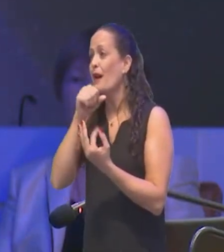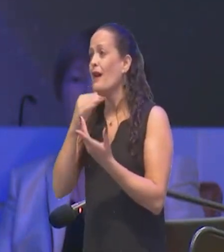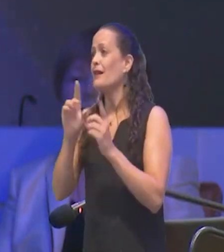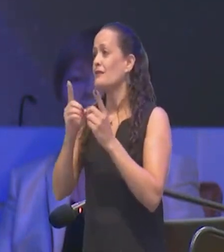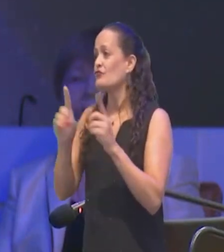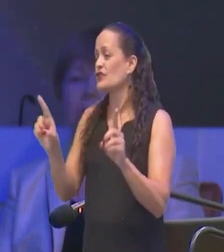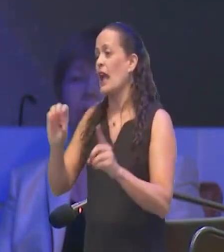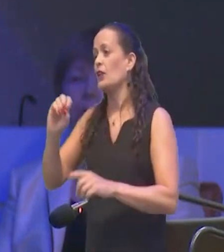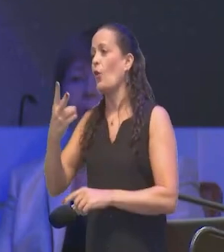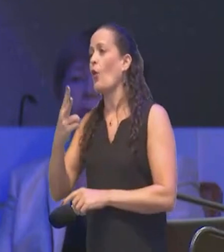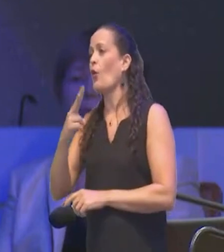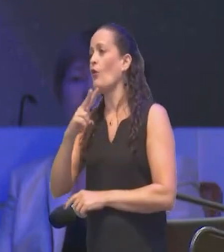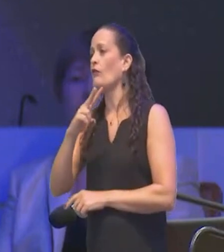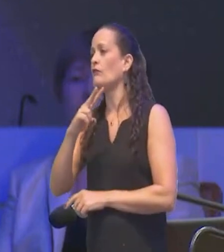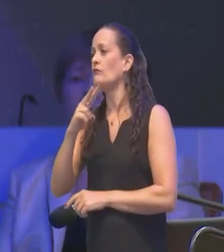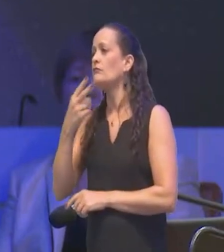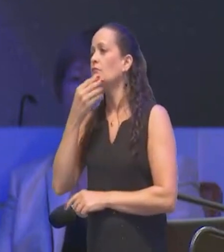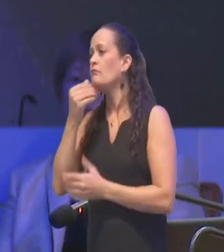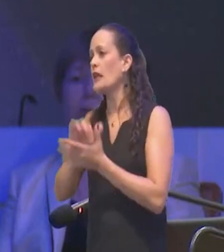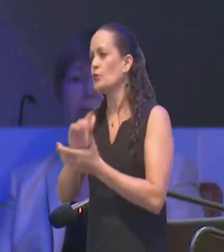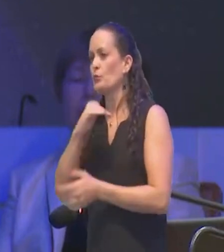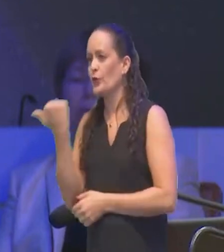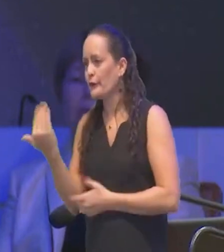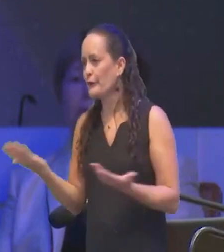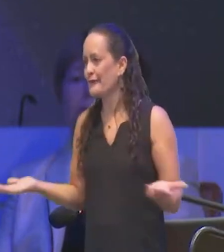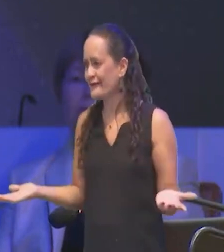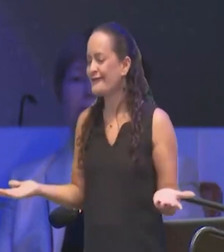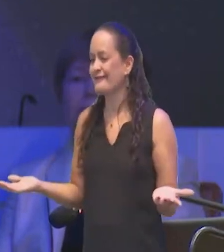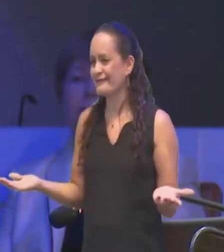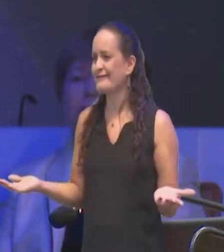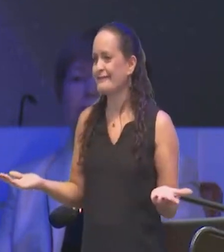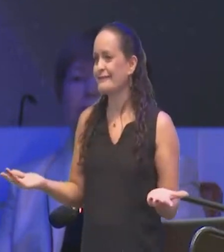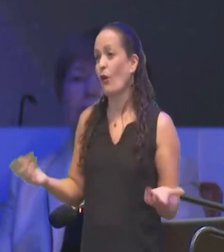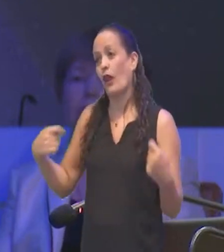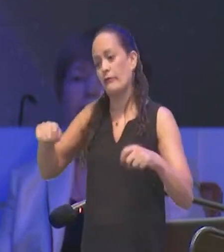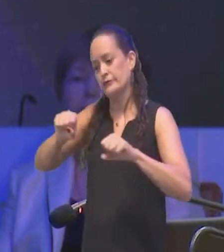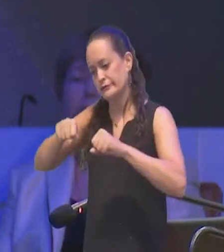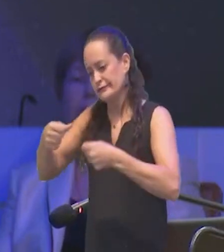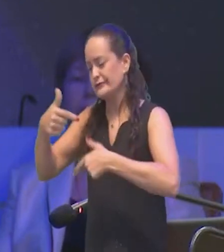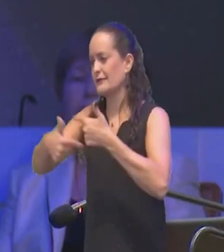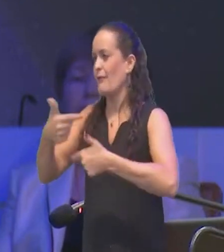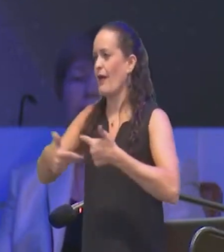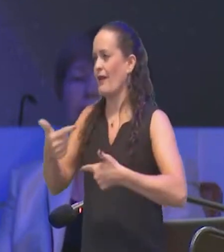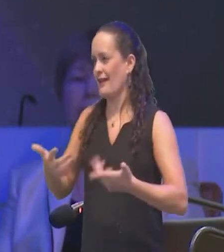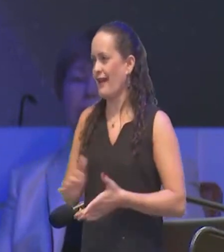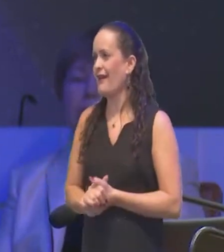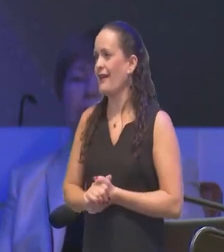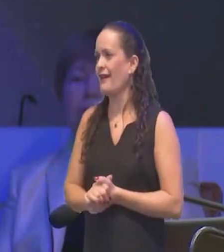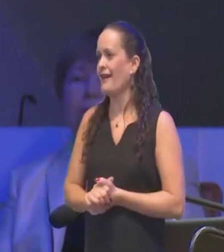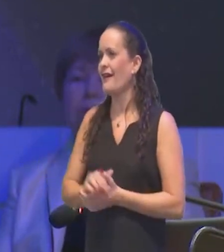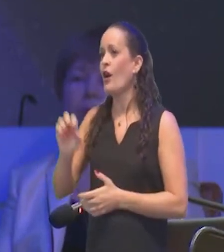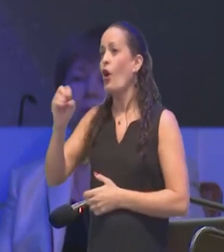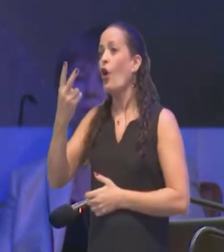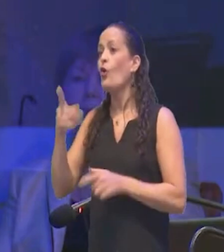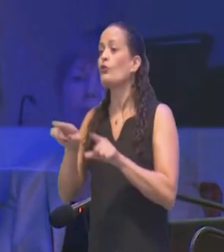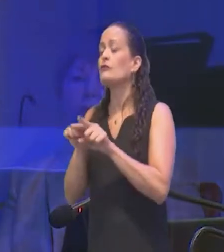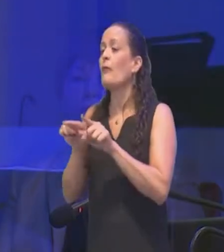suas famílias sem a ajuda de uma companheira. E outros aspectos culturais também de comportamentos,